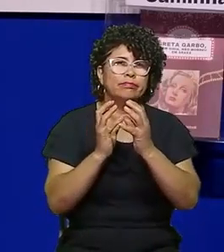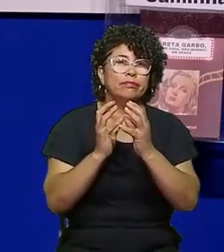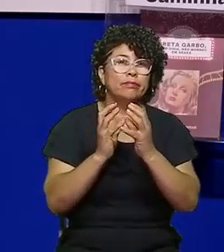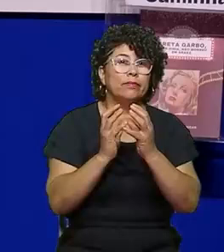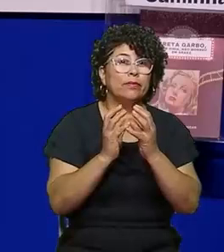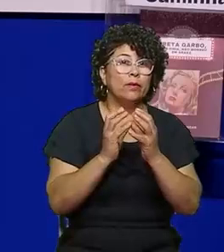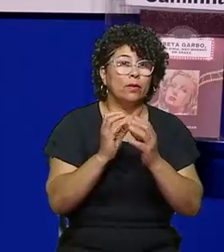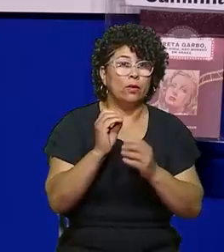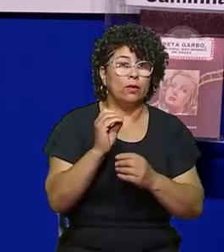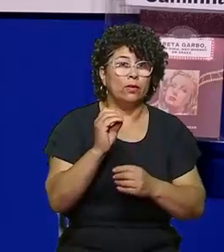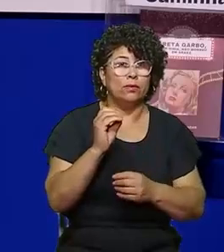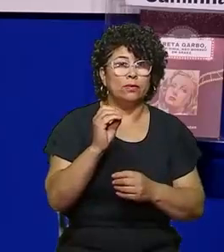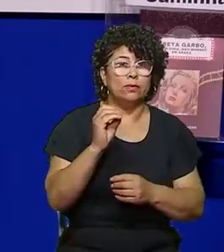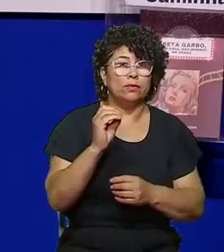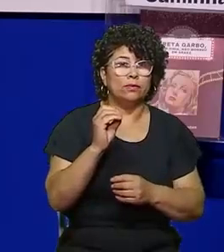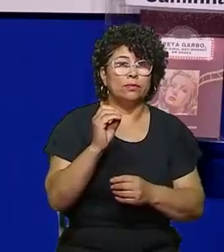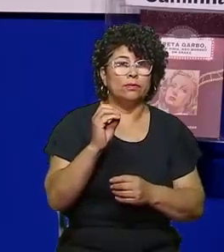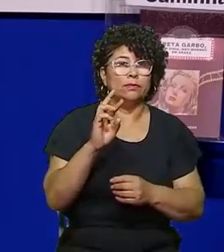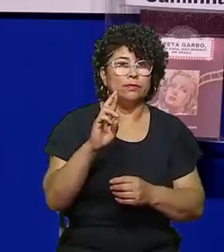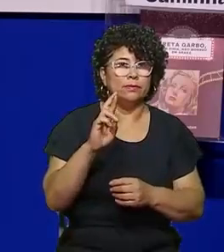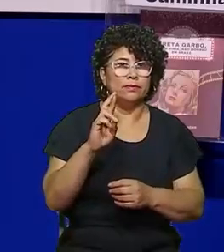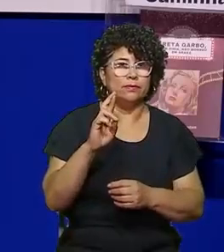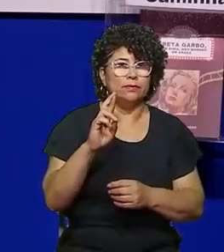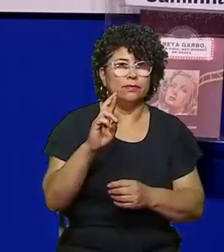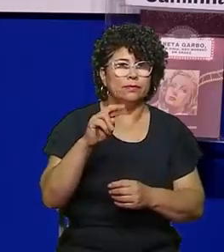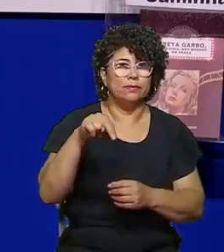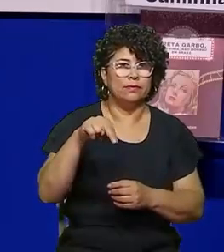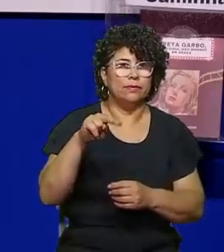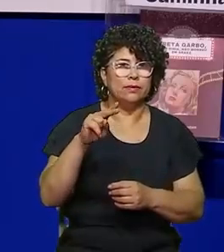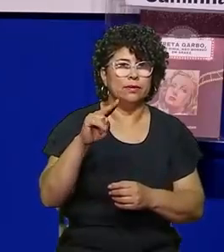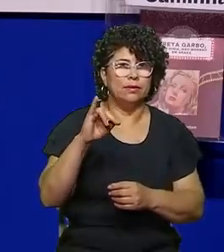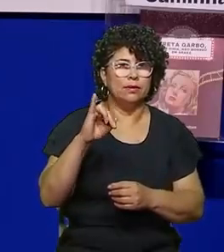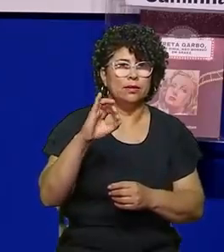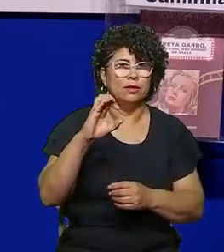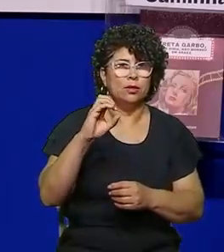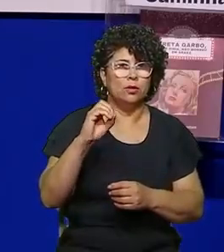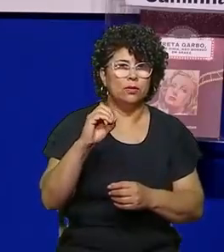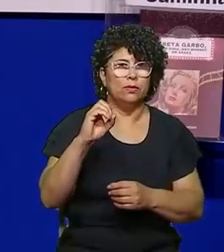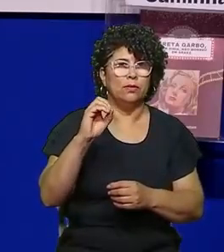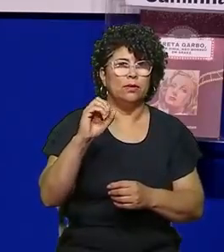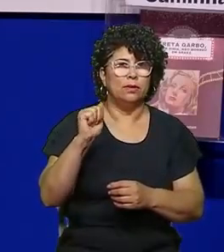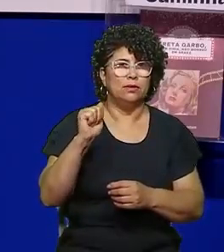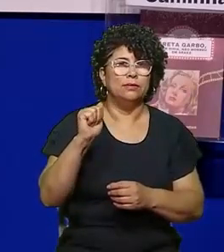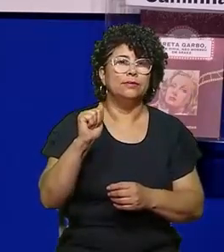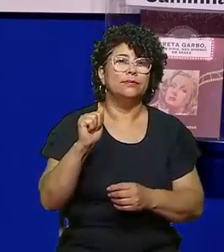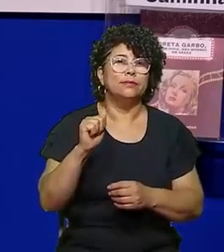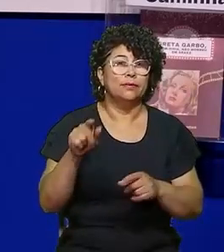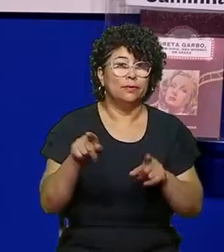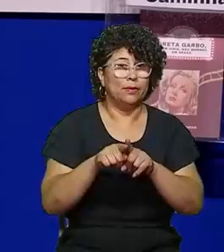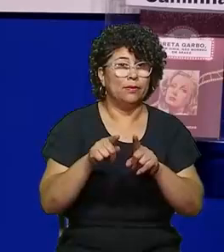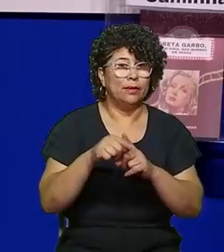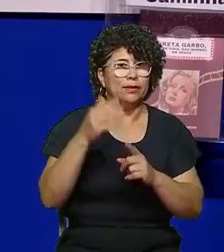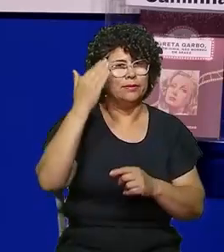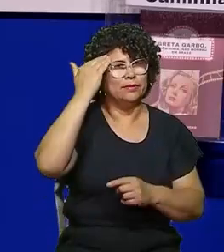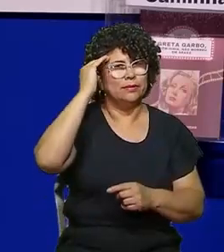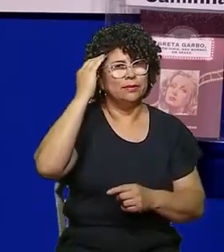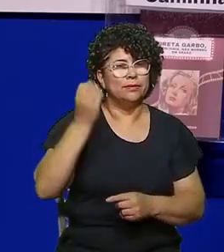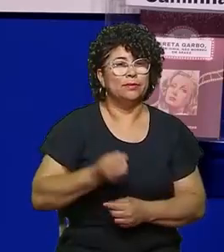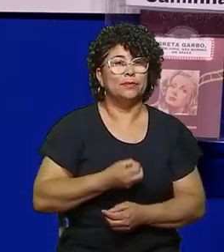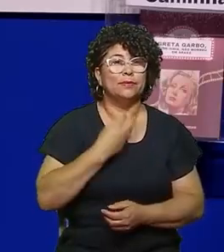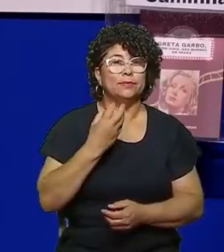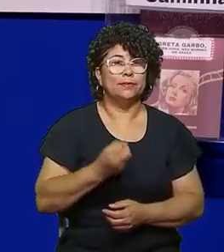É um poema que dá lugar a inúmeras interpretações, e quem falou muito sobre esse poema foi o nosso querido acadêmico Antônio